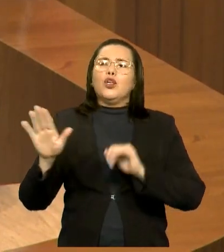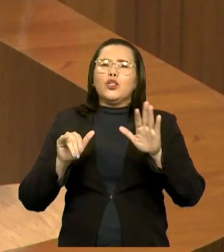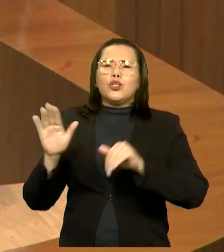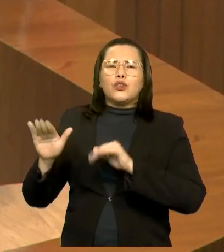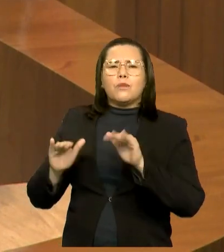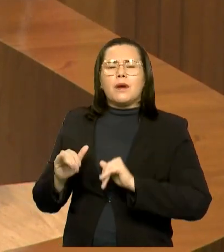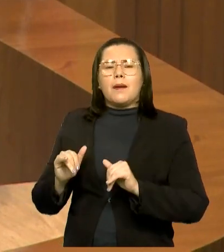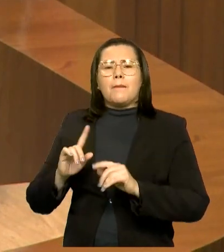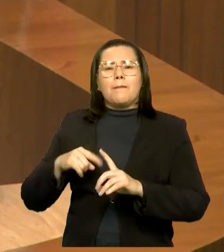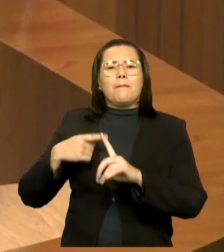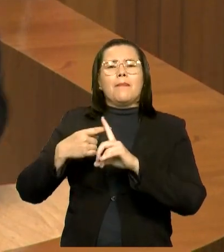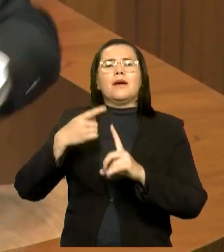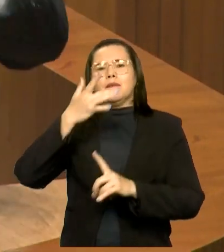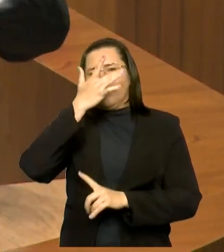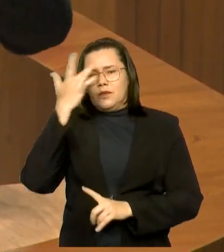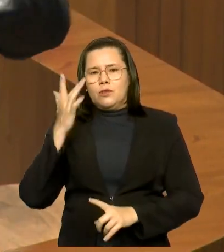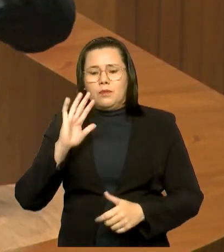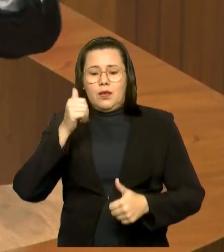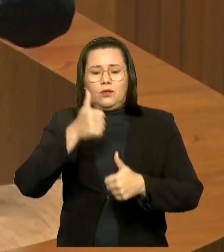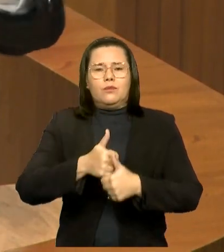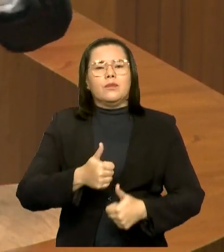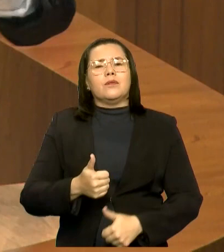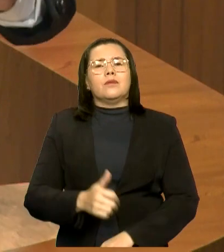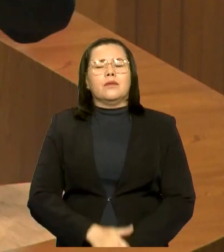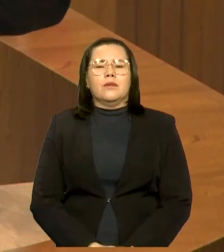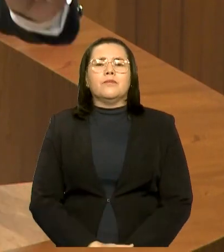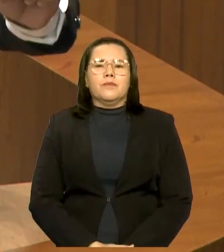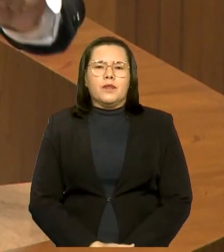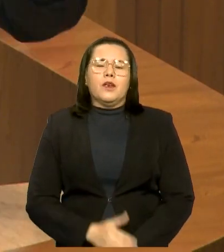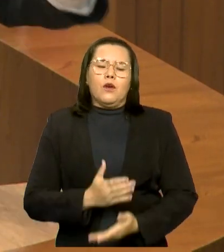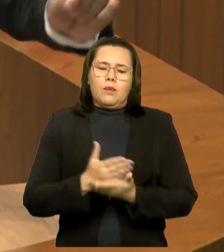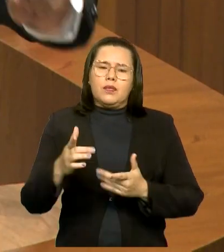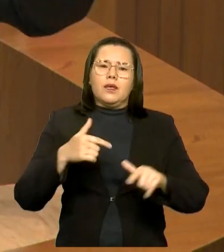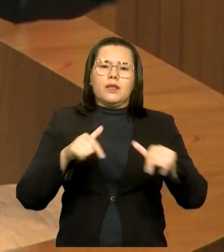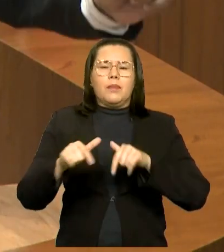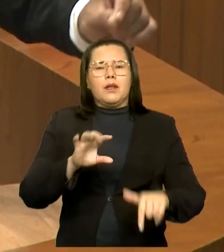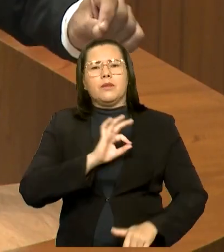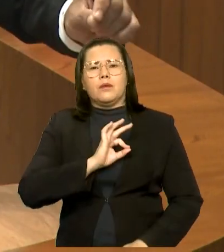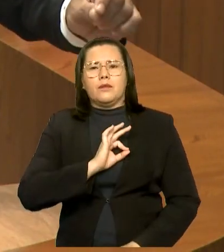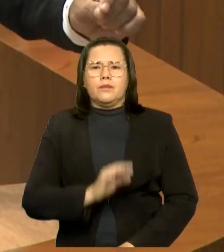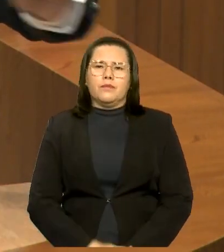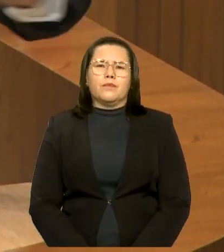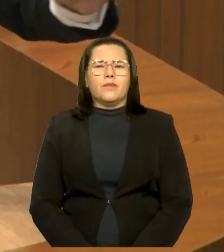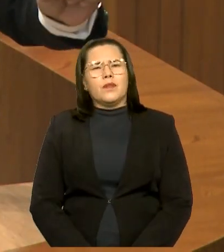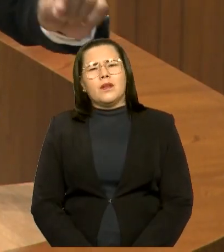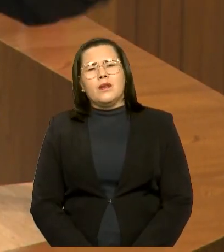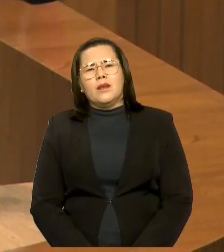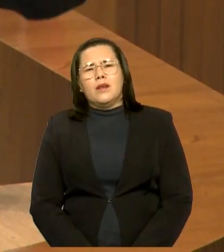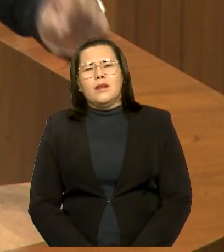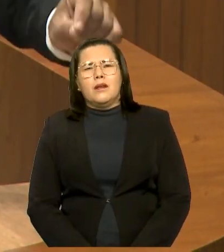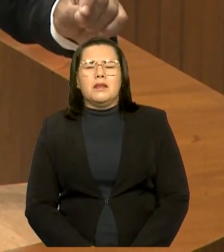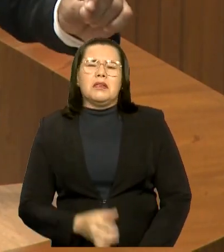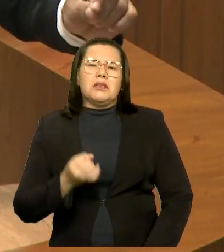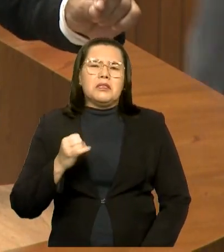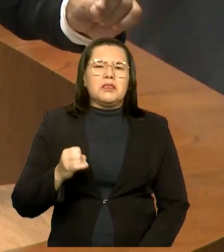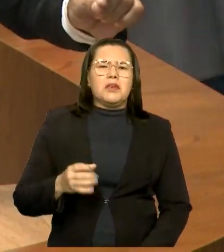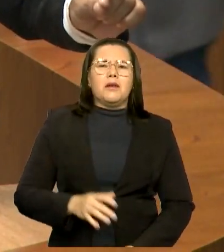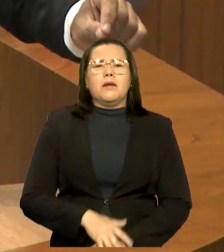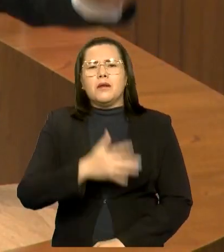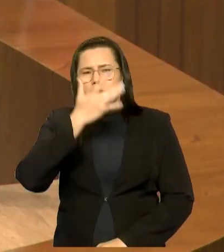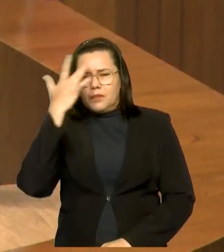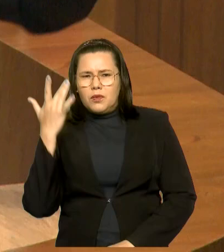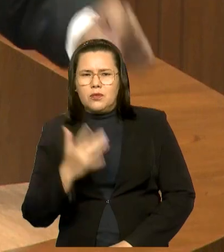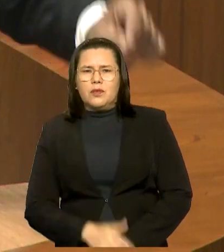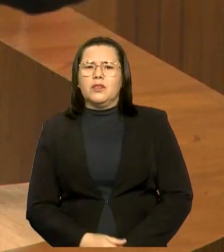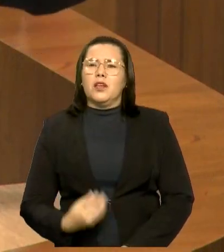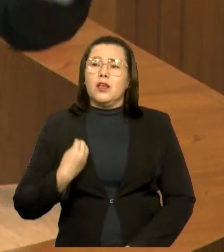casa, todo santo dia. Não importa se quem passou é do Tocantins, do Ceará, do Piauí, não importa. Foram aprovados no concurso do Estado do